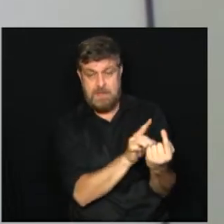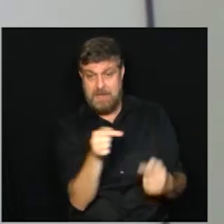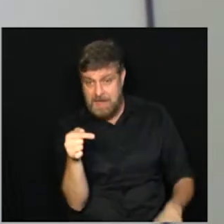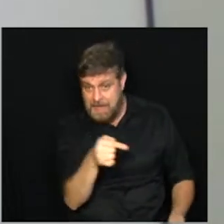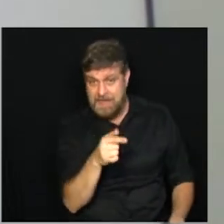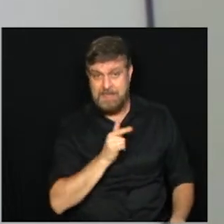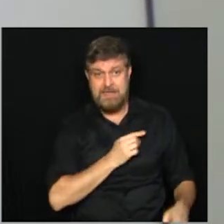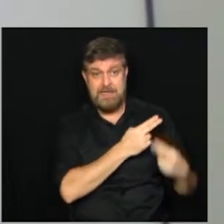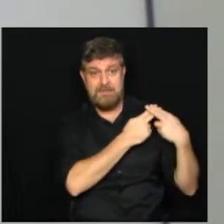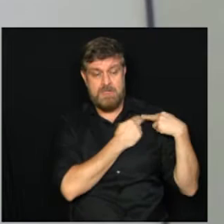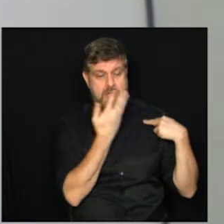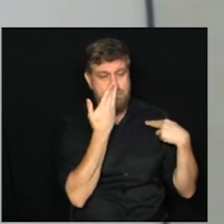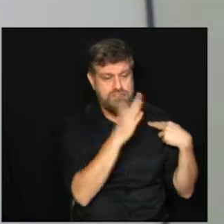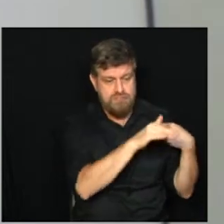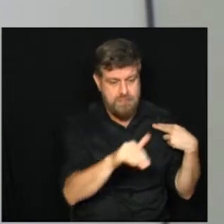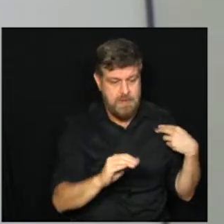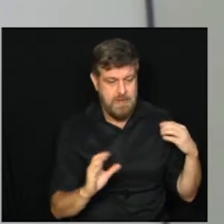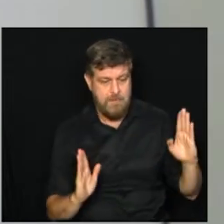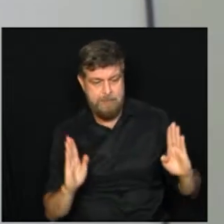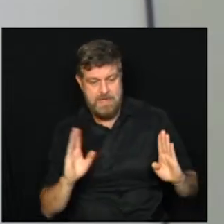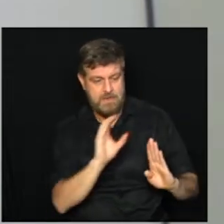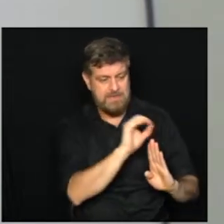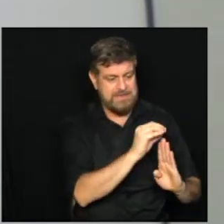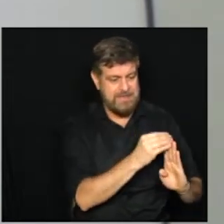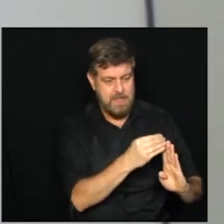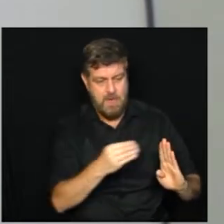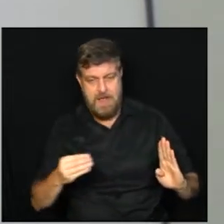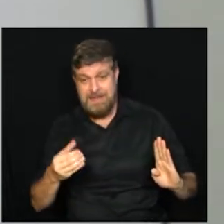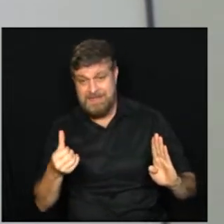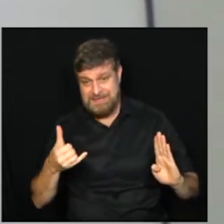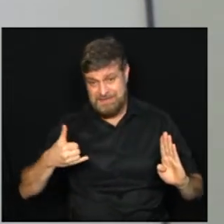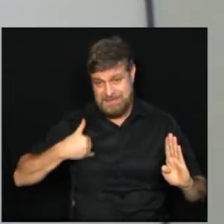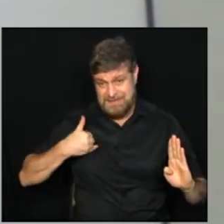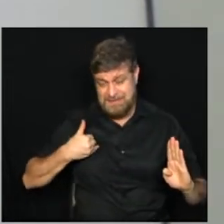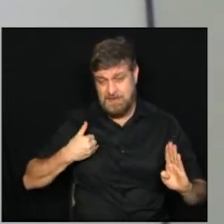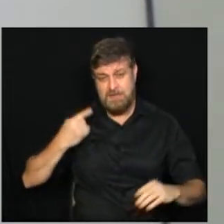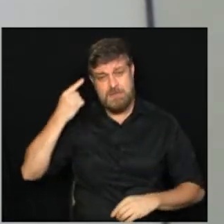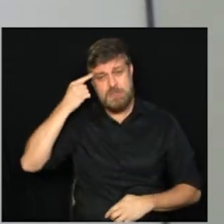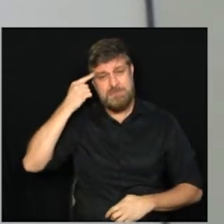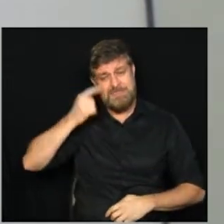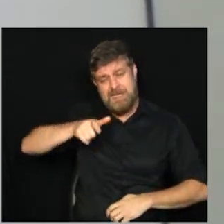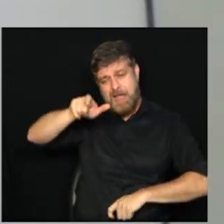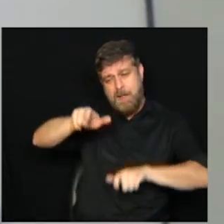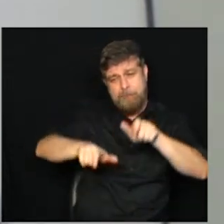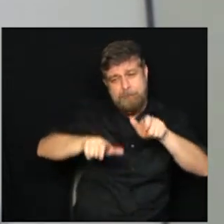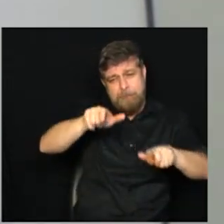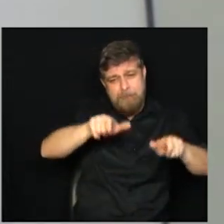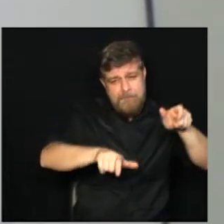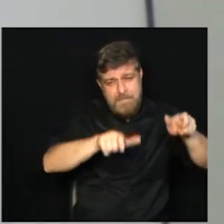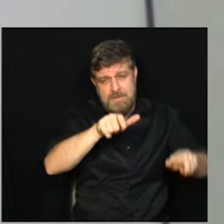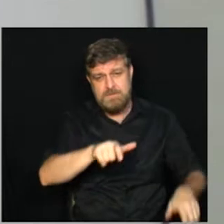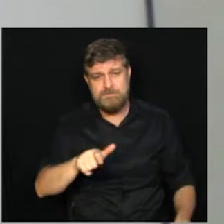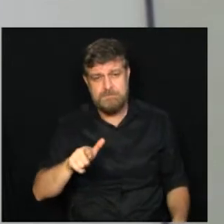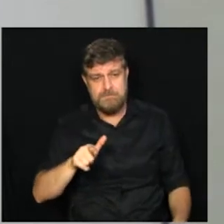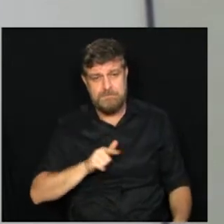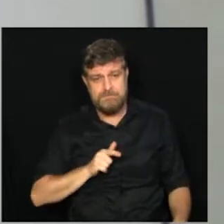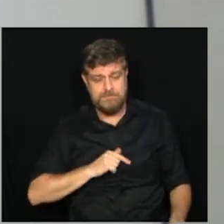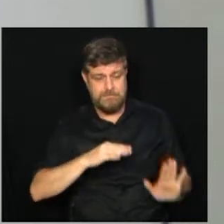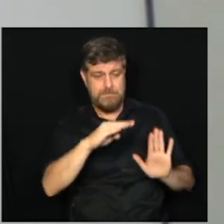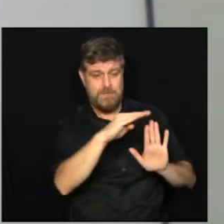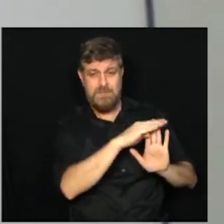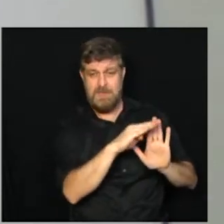para crianças de 0 a 6 anos, quando a gente está falando de pessoas que entram em